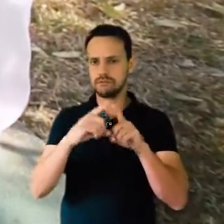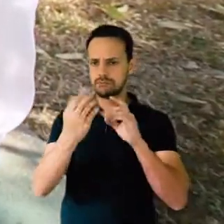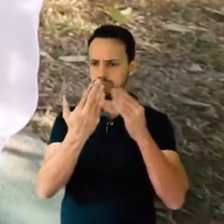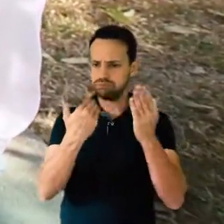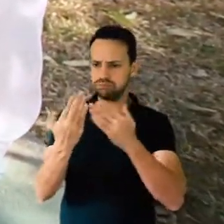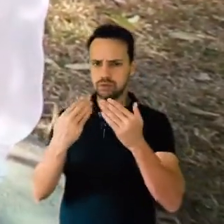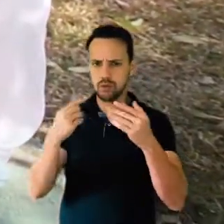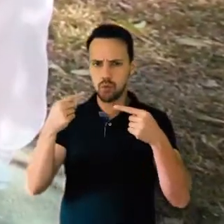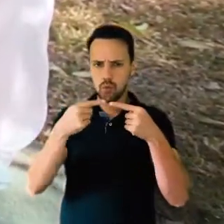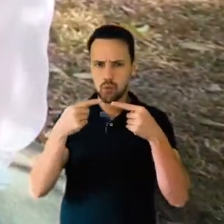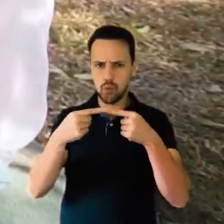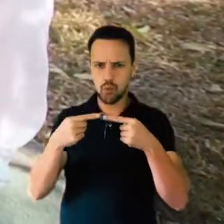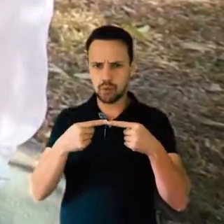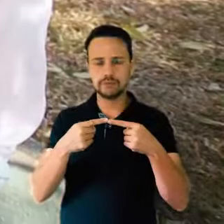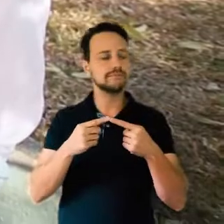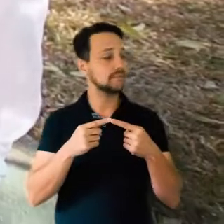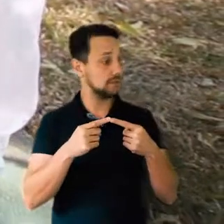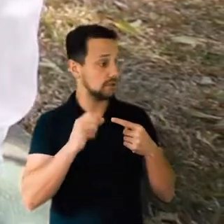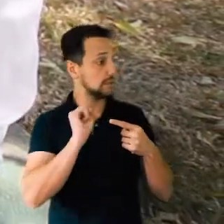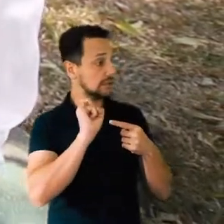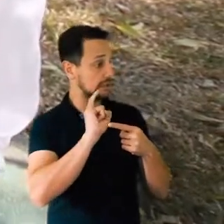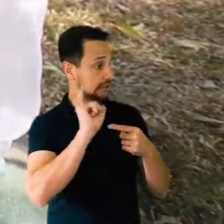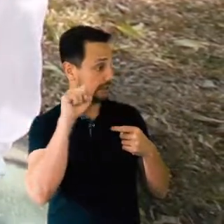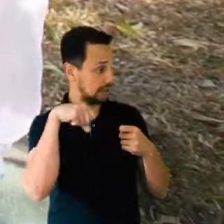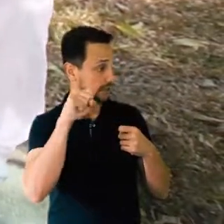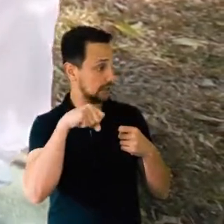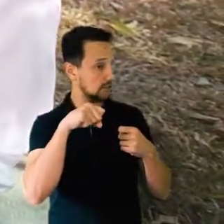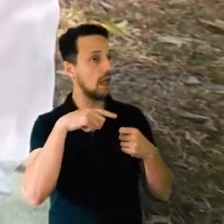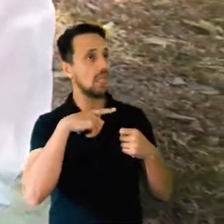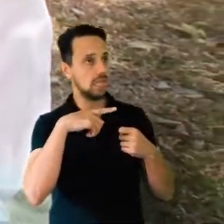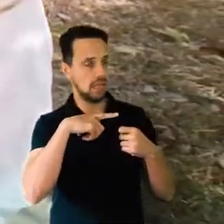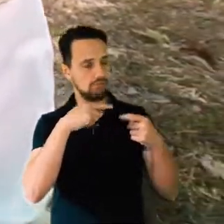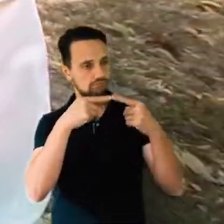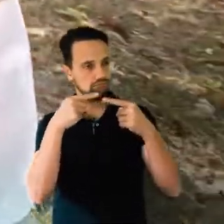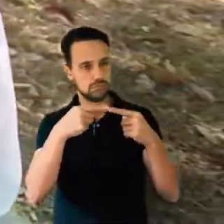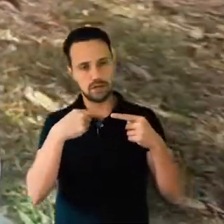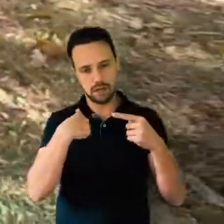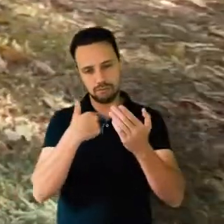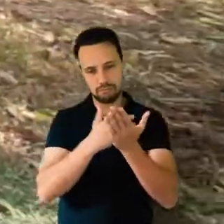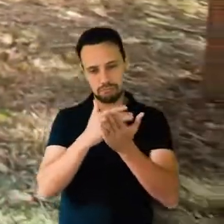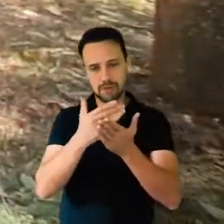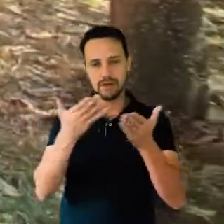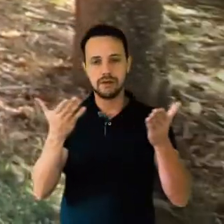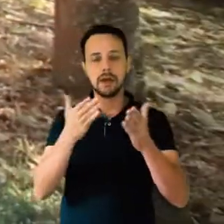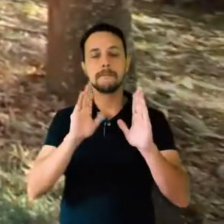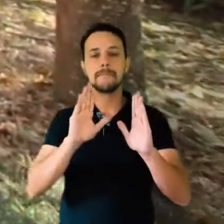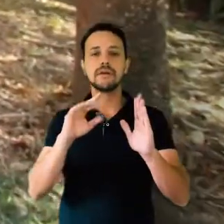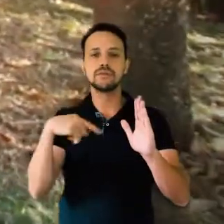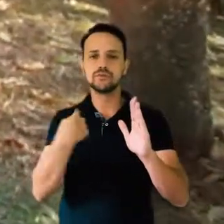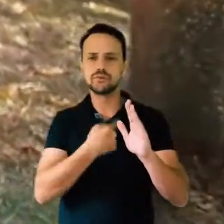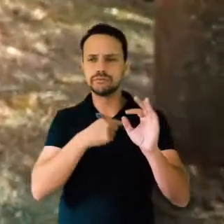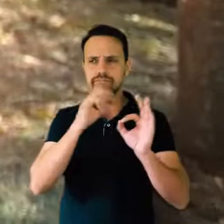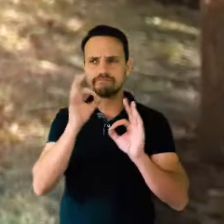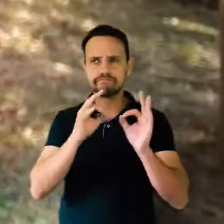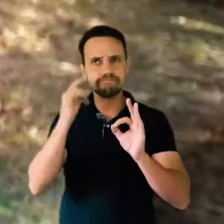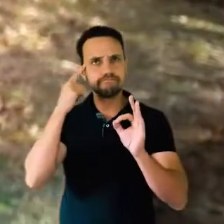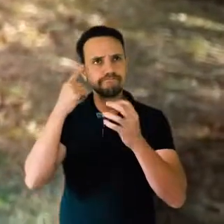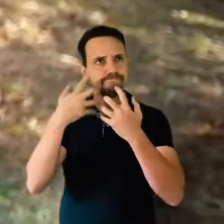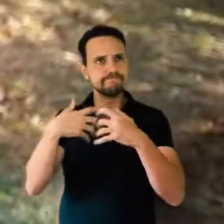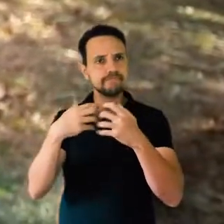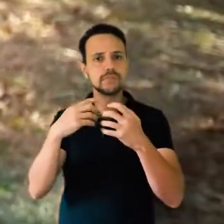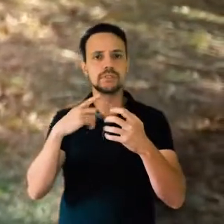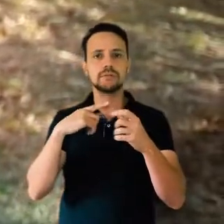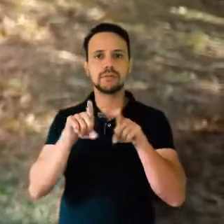com terapias combinadas, né? Sim, temos terapias combinadas. Eu estou chegando agora, então a gente ainda está